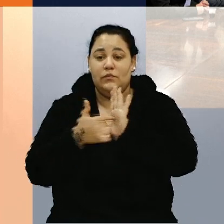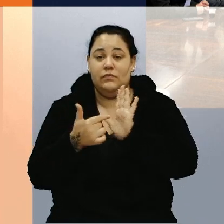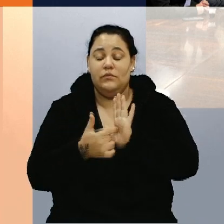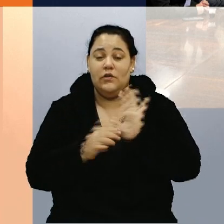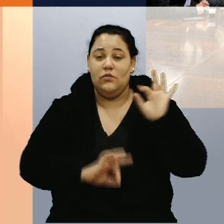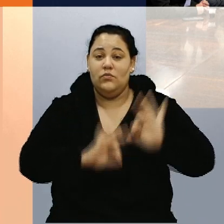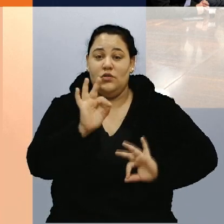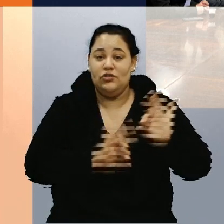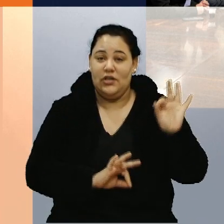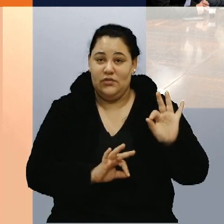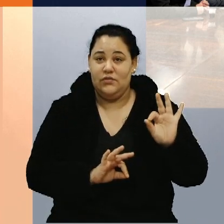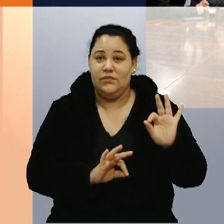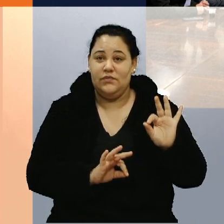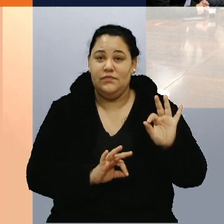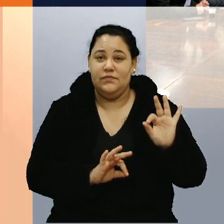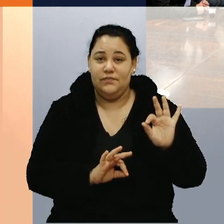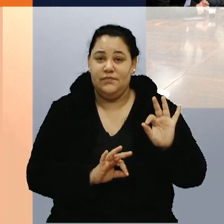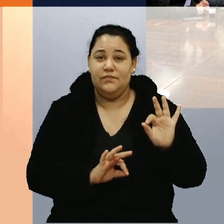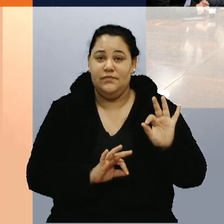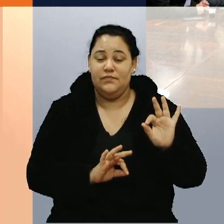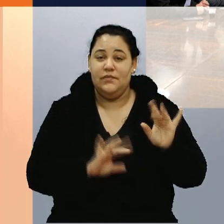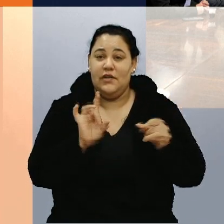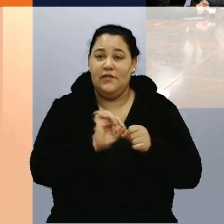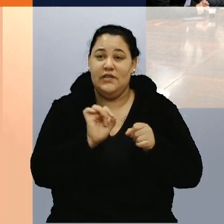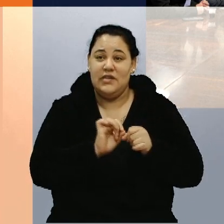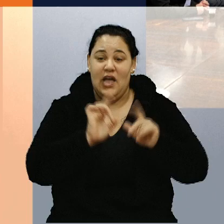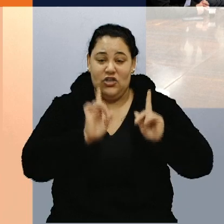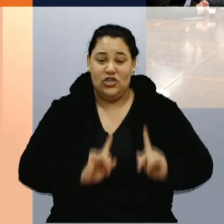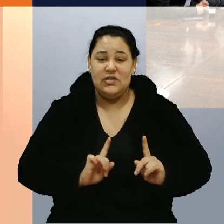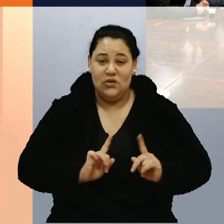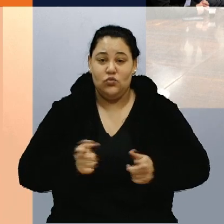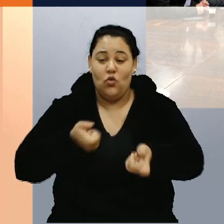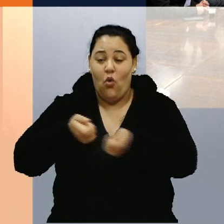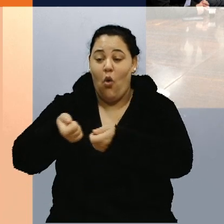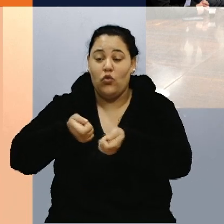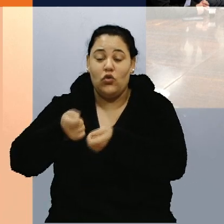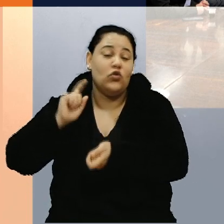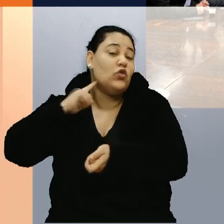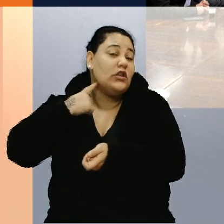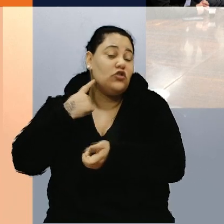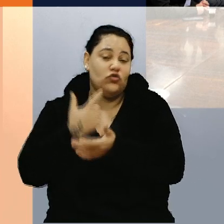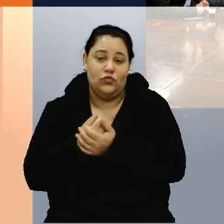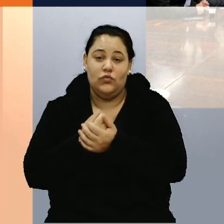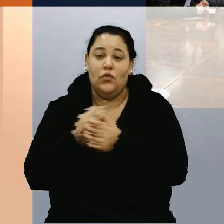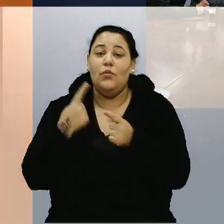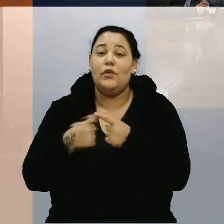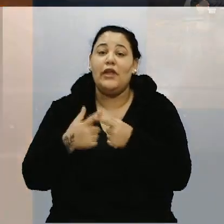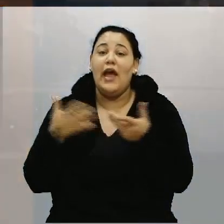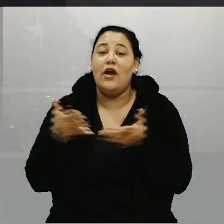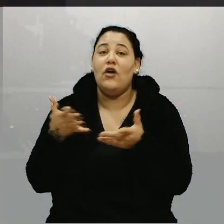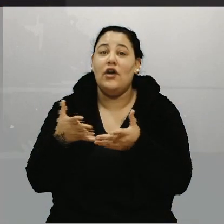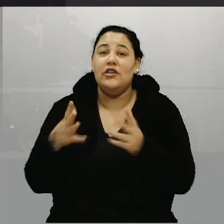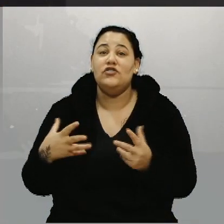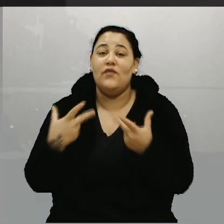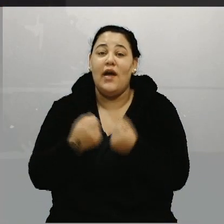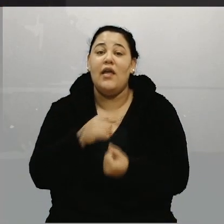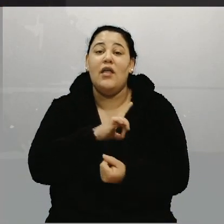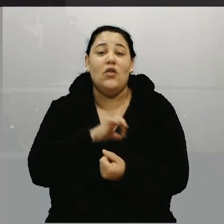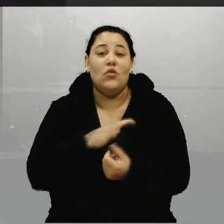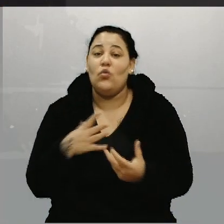projeto do equipamento para gestão de resíduos. Quantos resíduos nós teremos agora? Sofás,